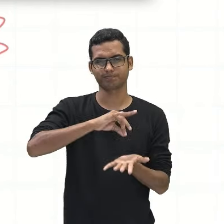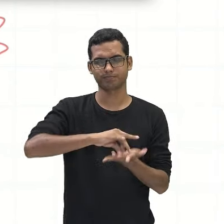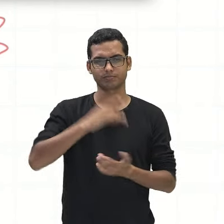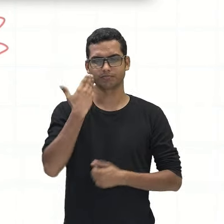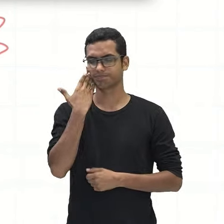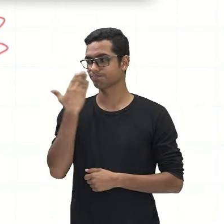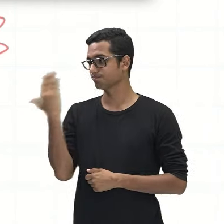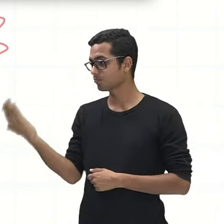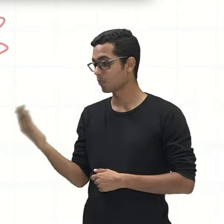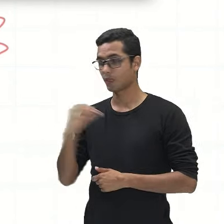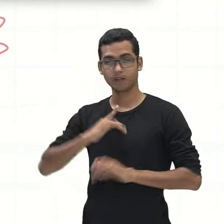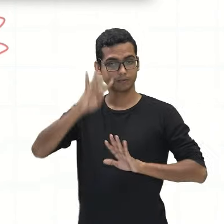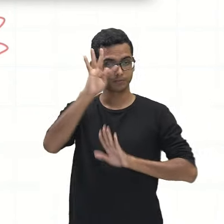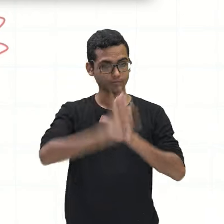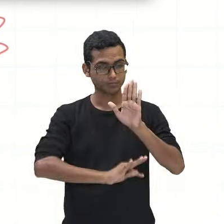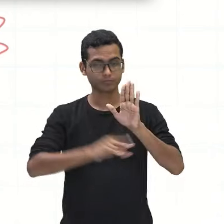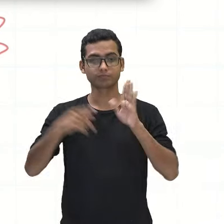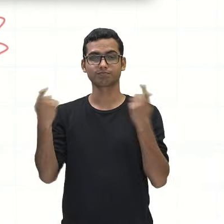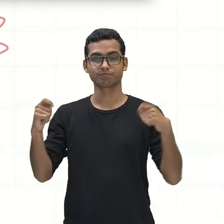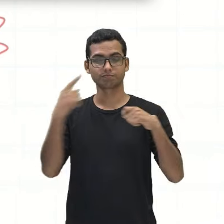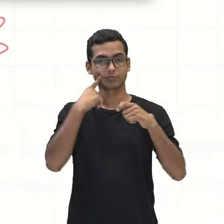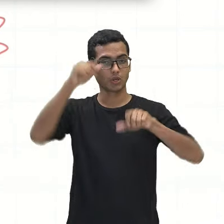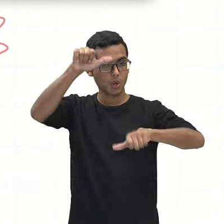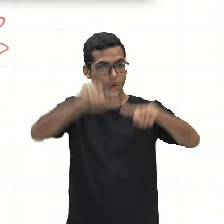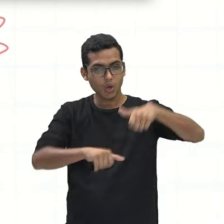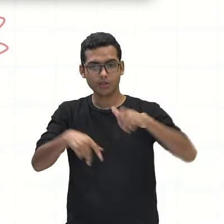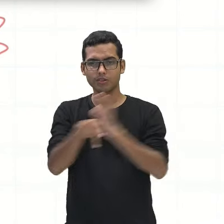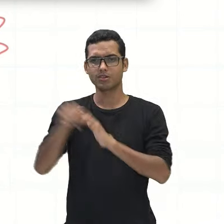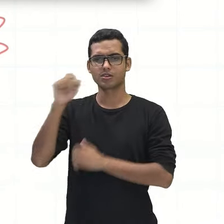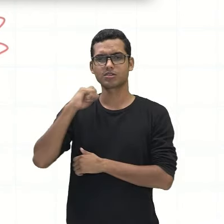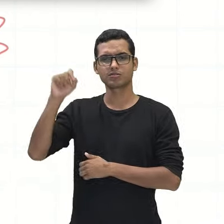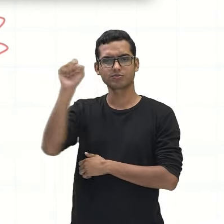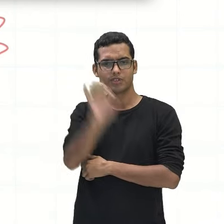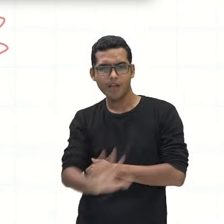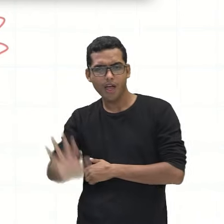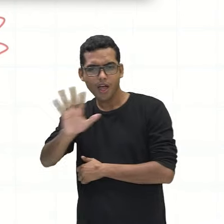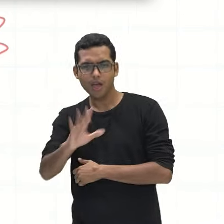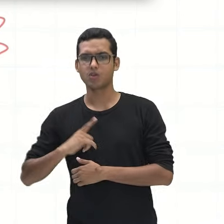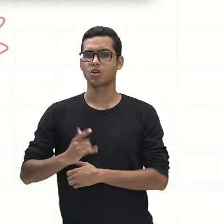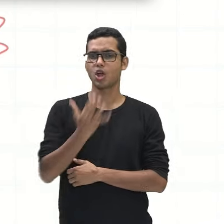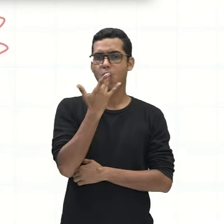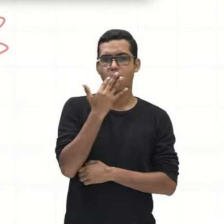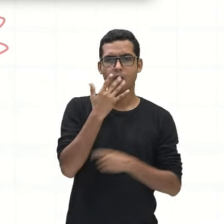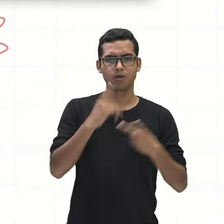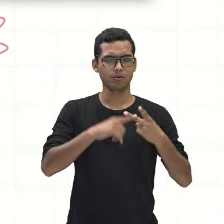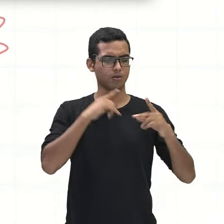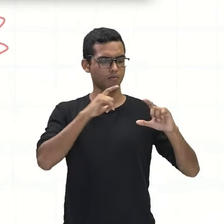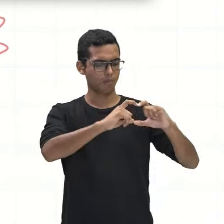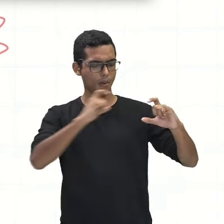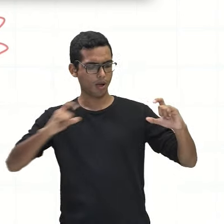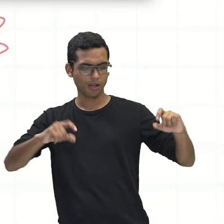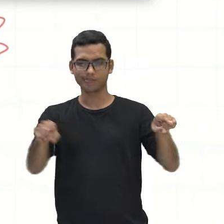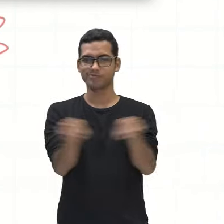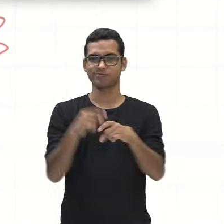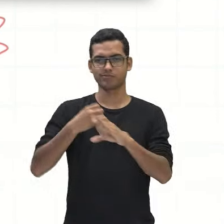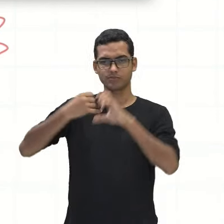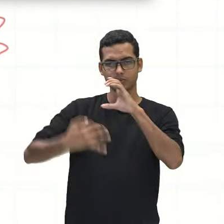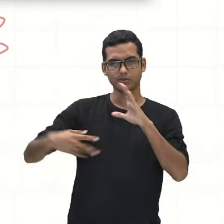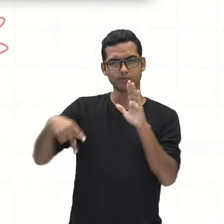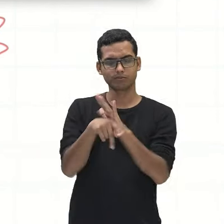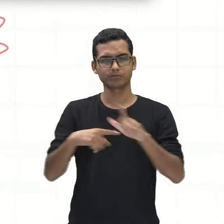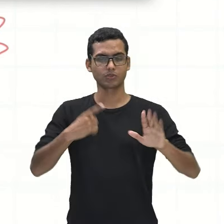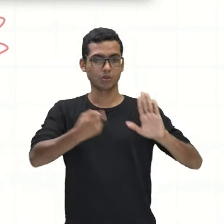tem que analisar o geral, as cores, quadro a quadro, as características,